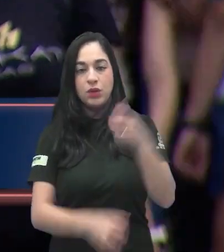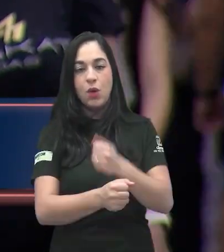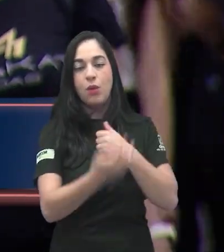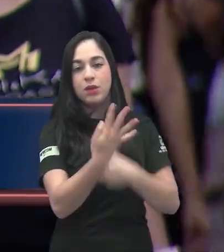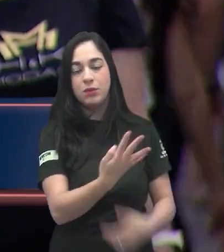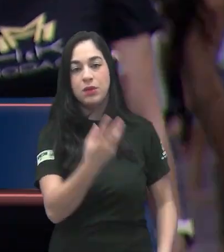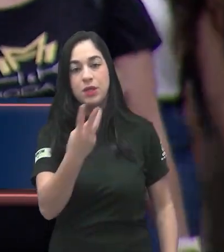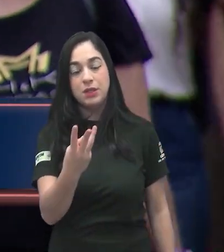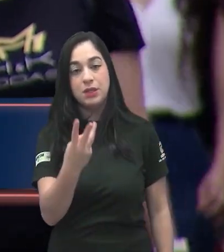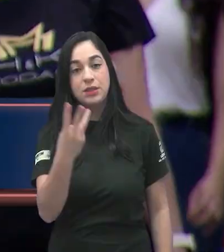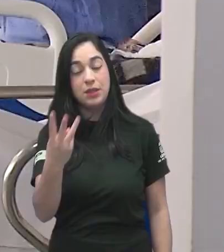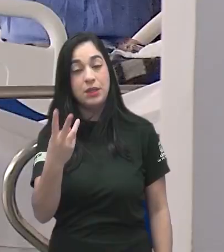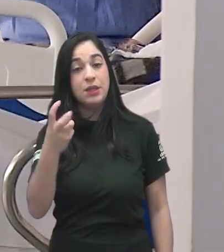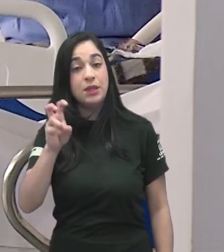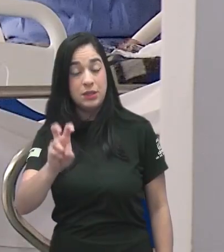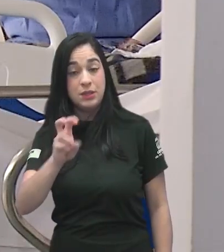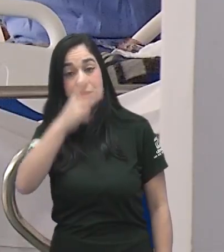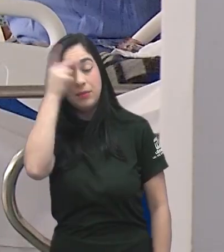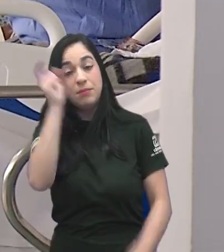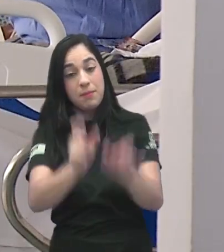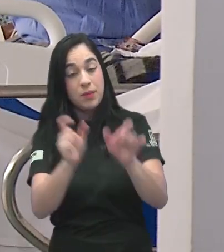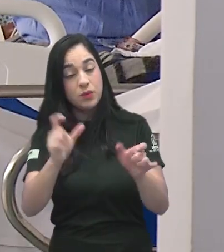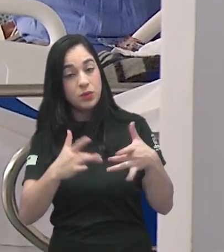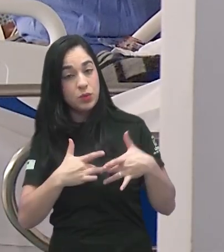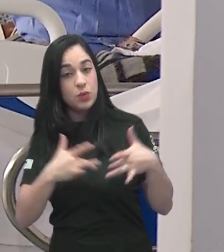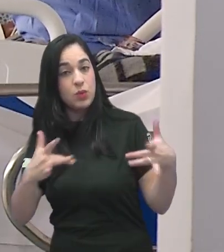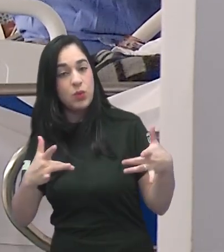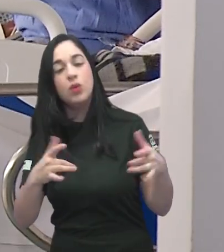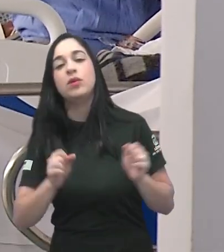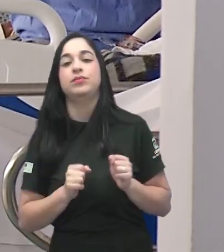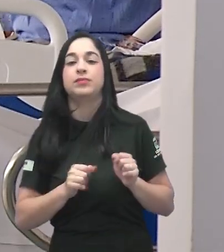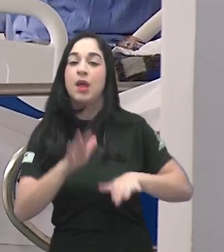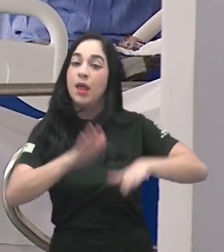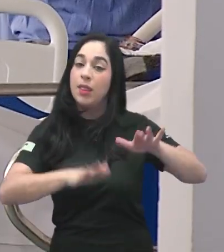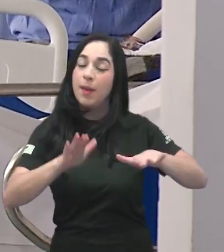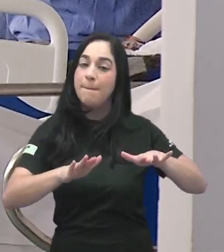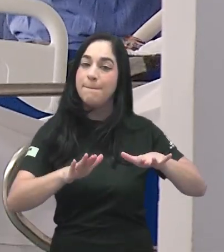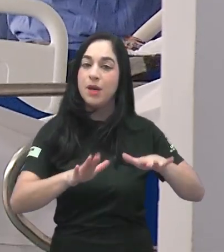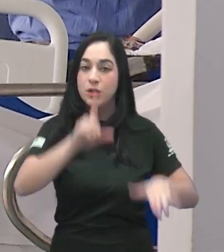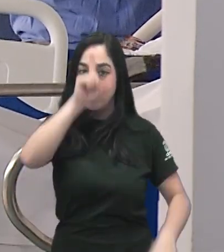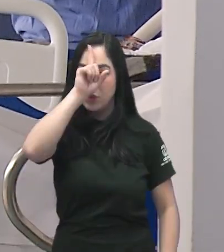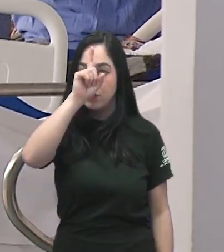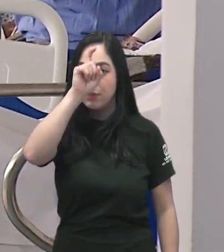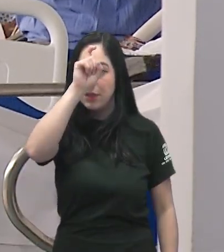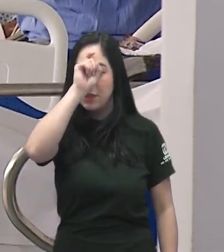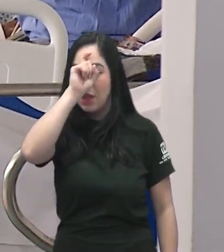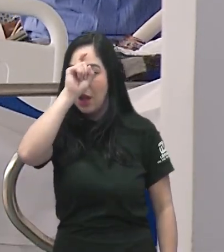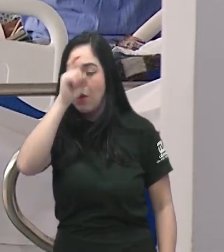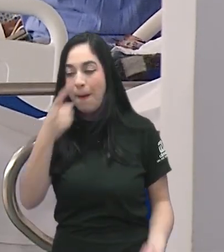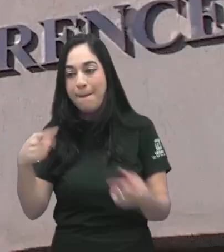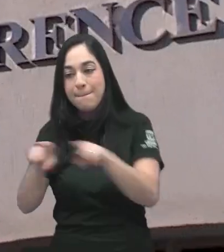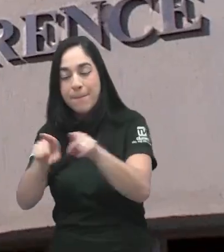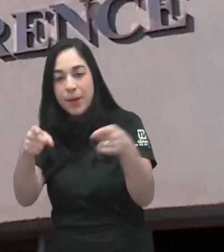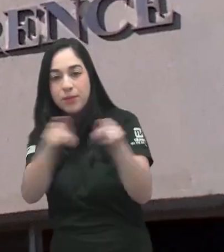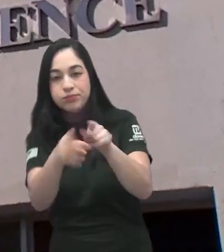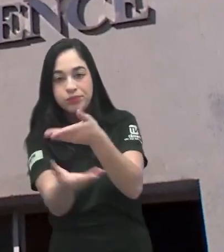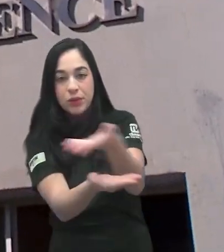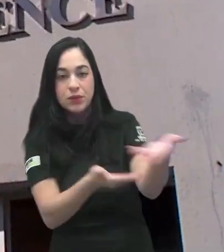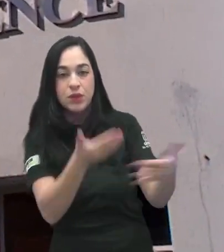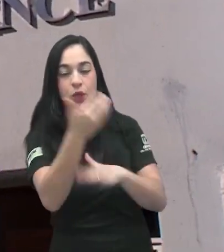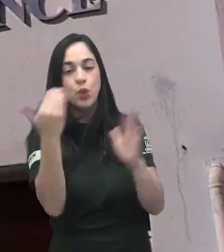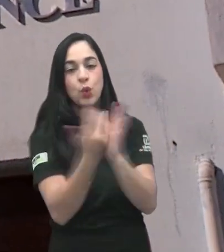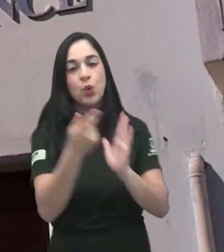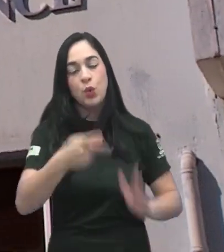4.335 doadores efetivos. Esses resultados dependem de uma rede que envolve hospitais de todo o país. Em São José